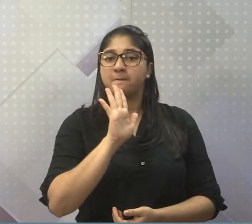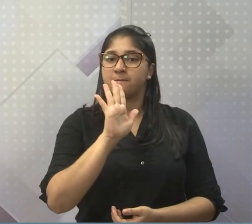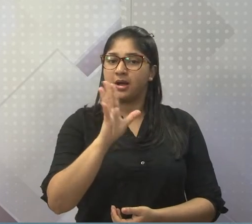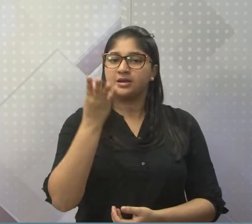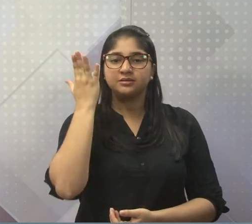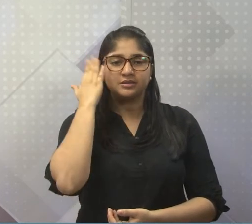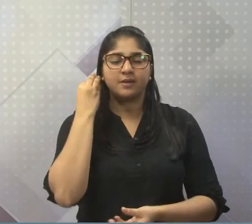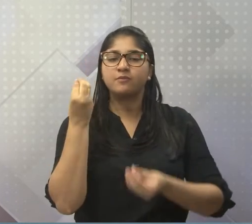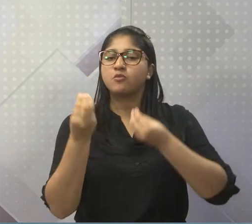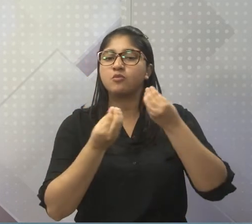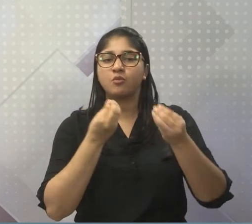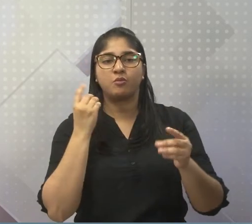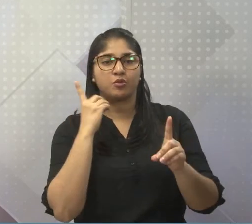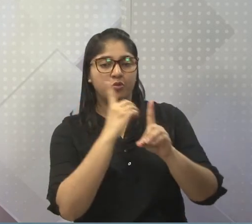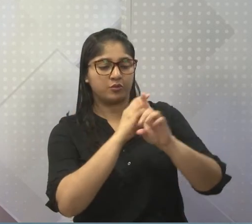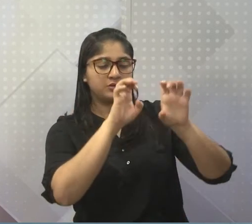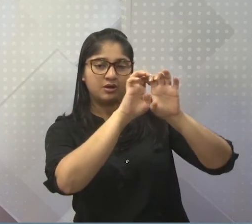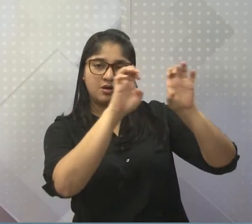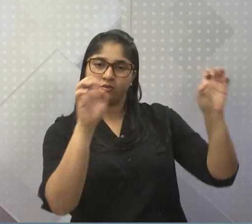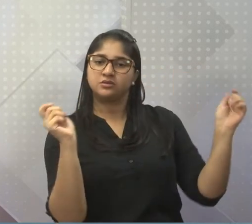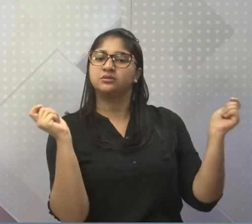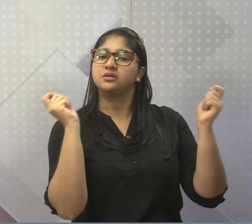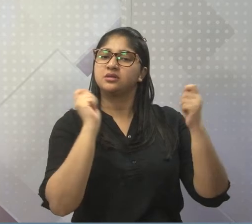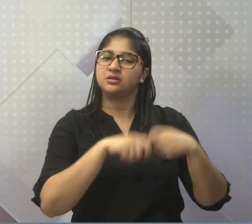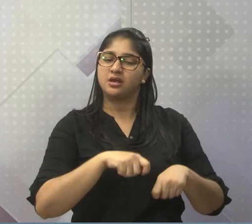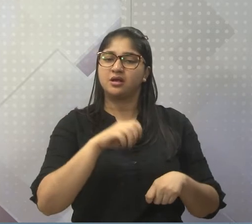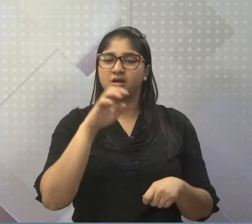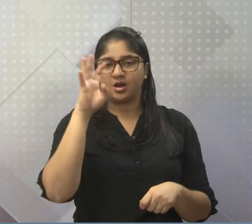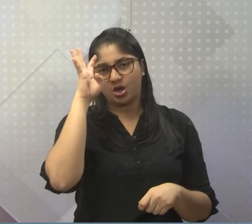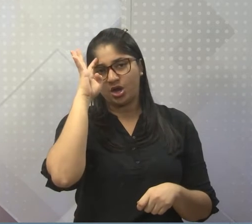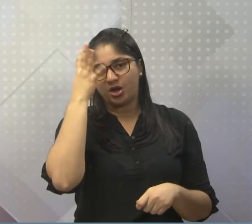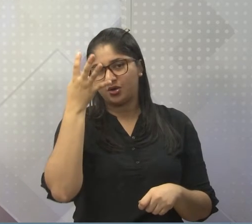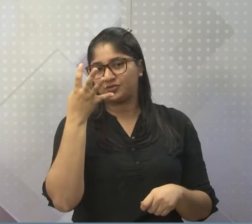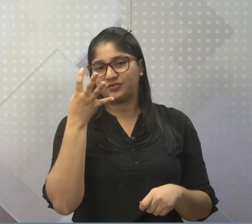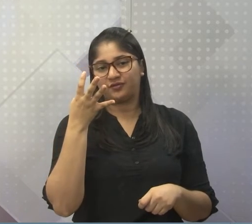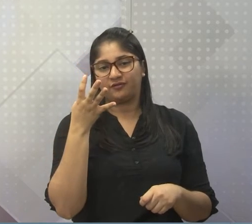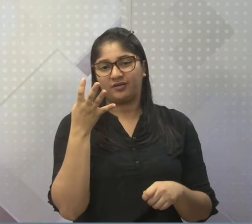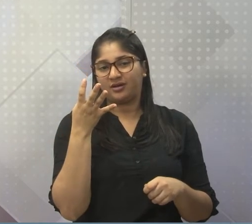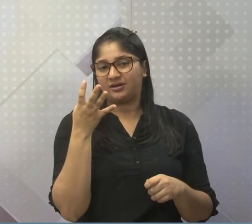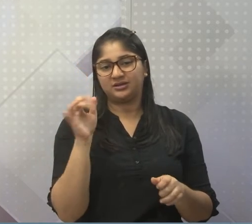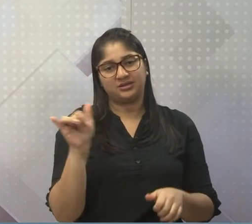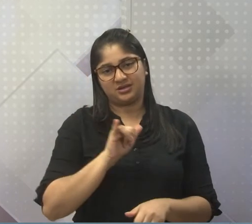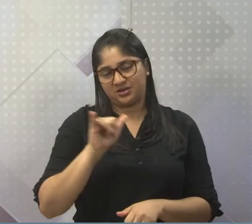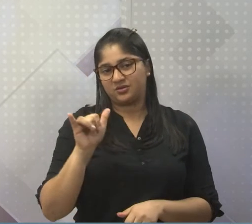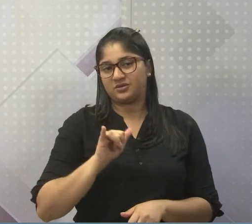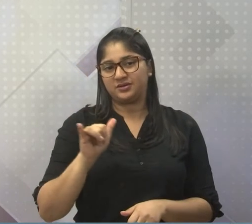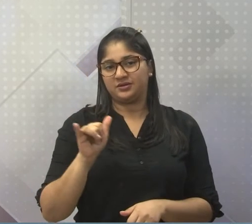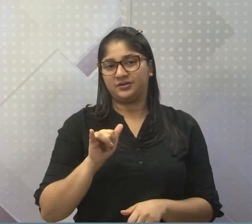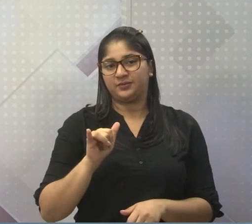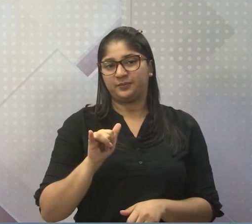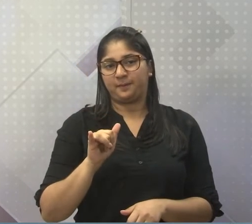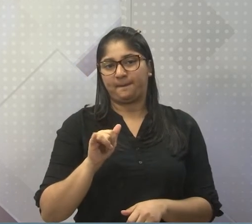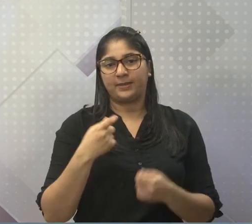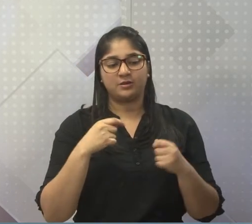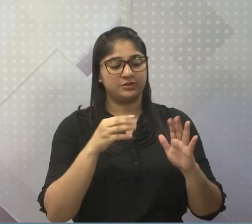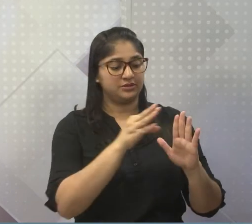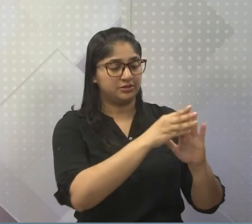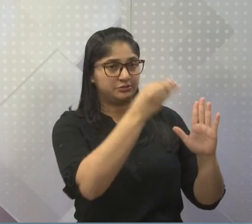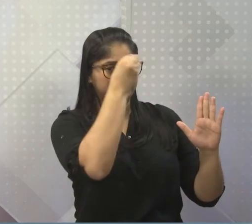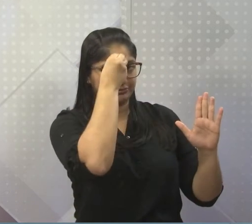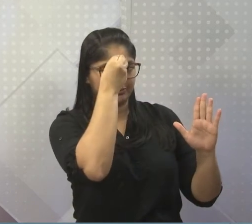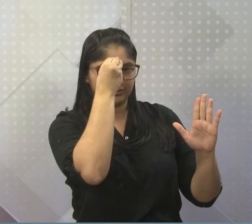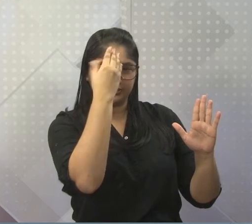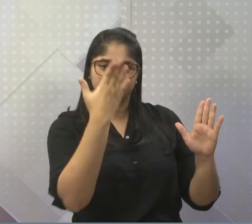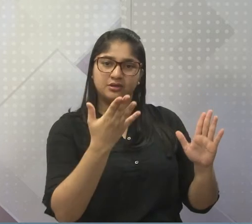sabe como chegar nelas, você consegue fazer sem tanta preocupação. Você não vai precisar ter a fórmula. Basta